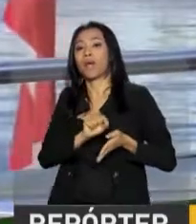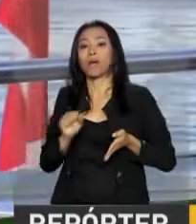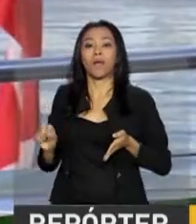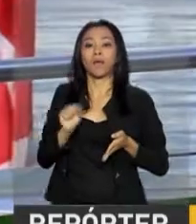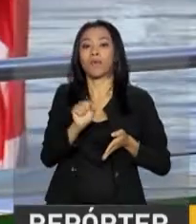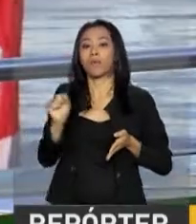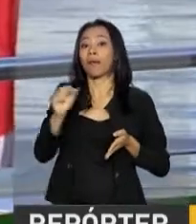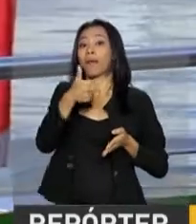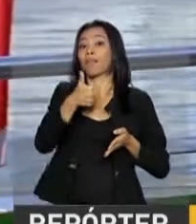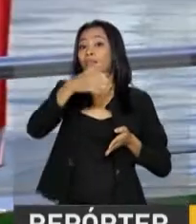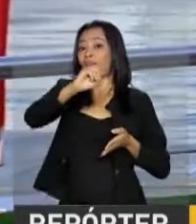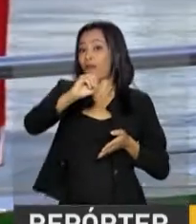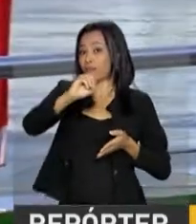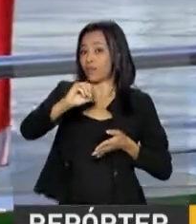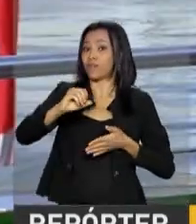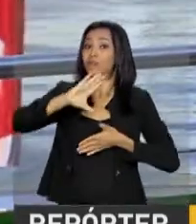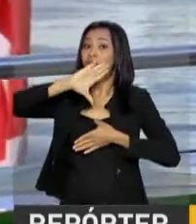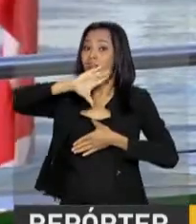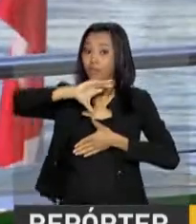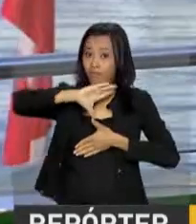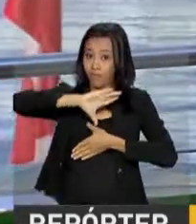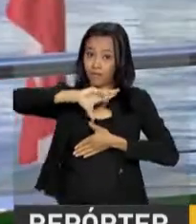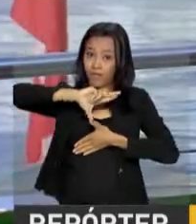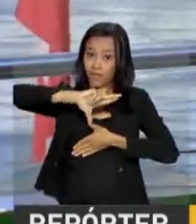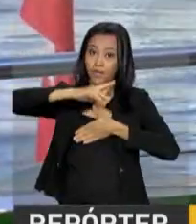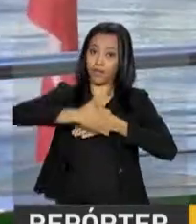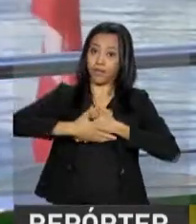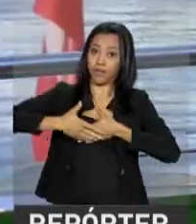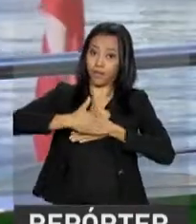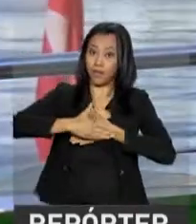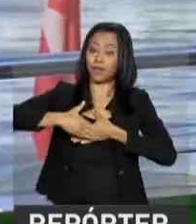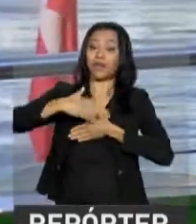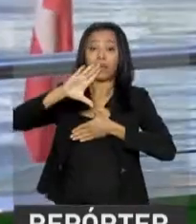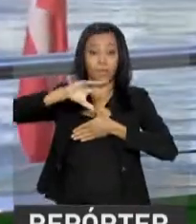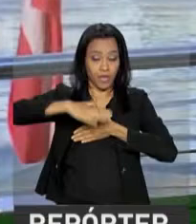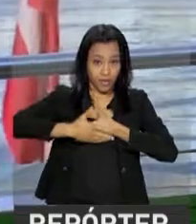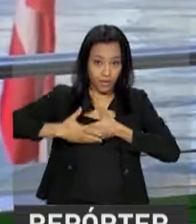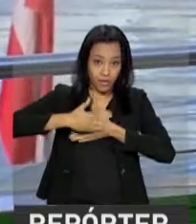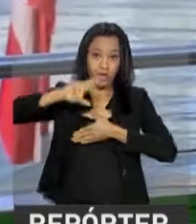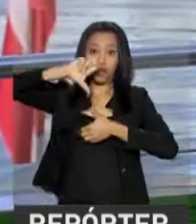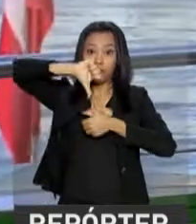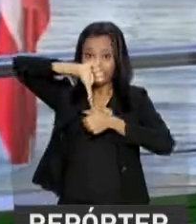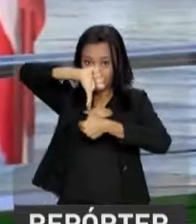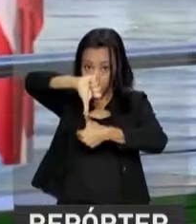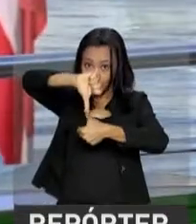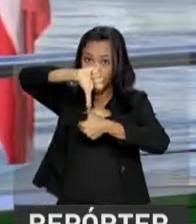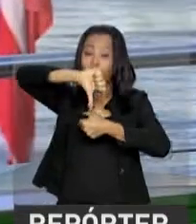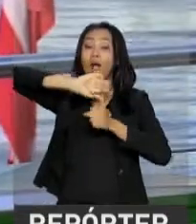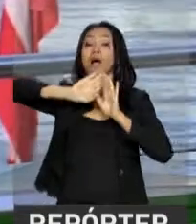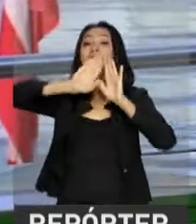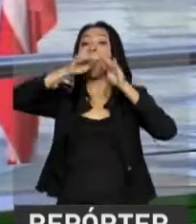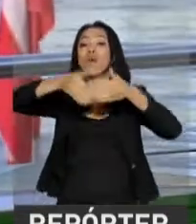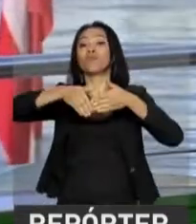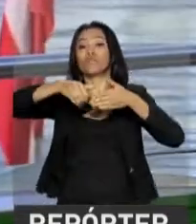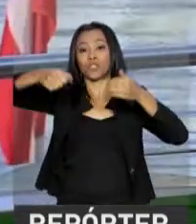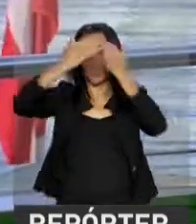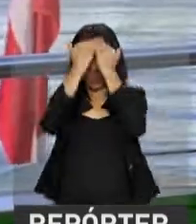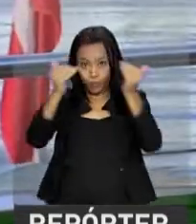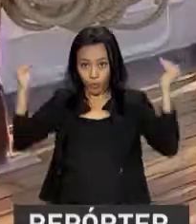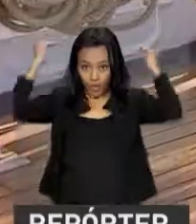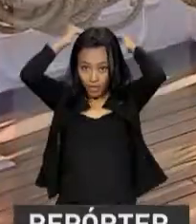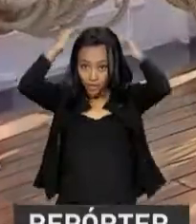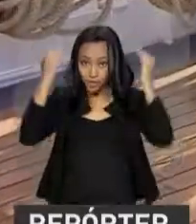países da América do Sul, América Central e do Caribe. Essa viagem só termina no México daqui a 7